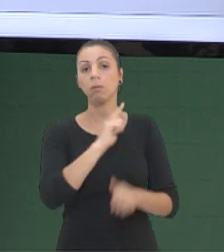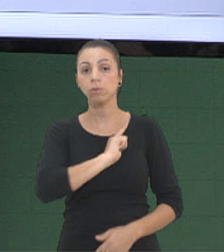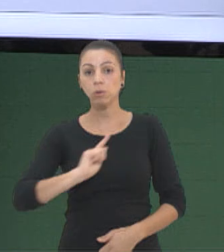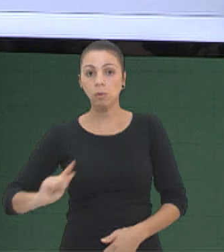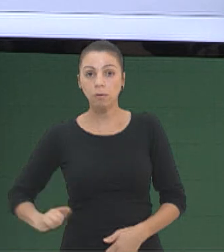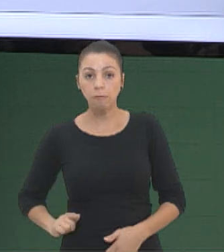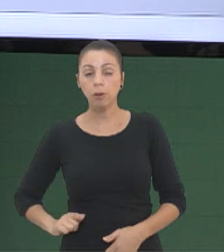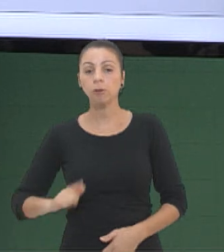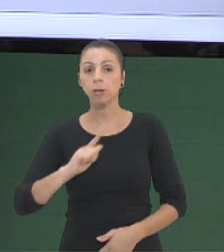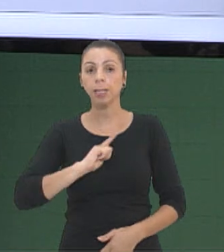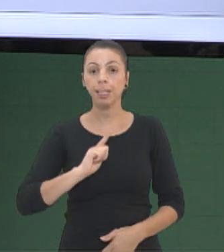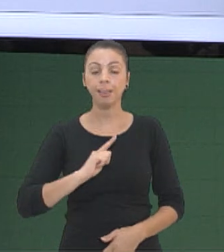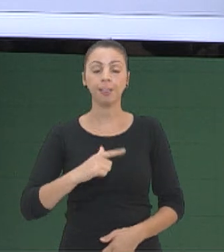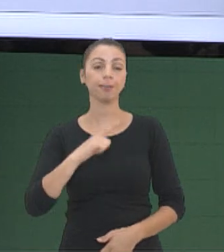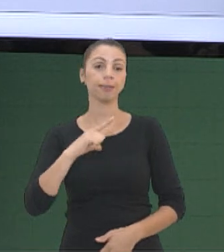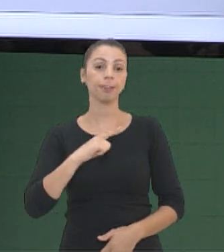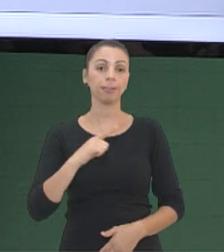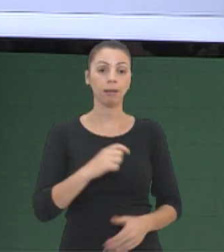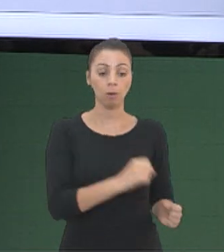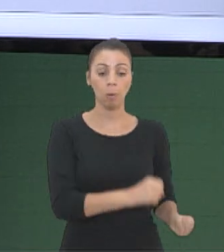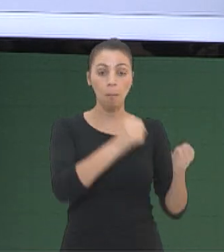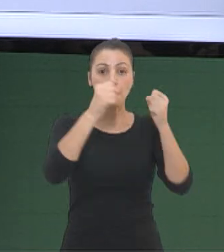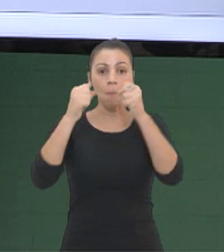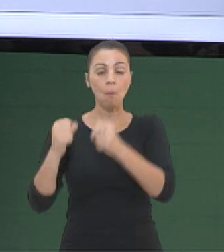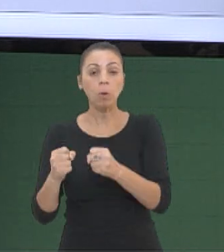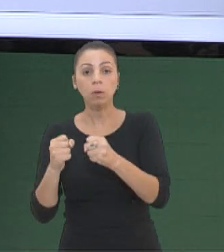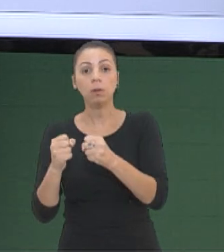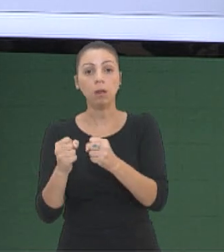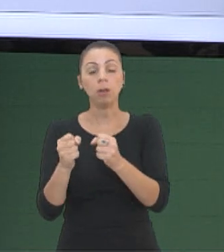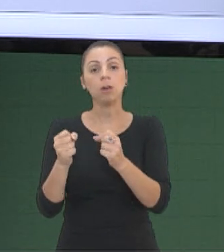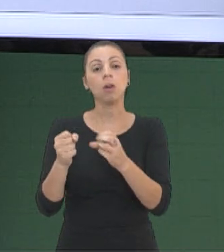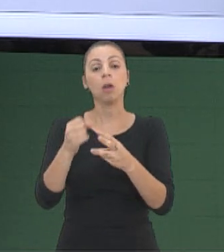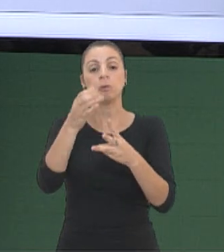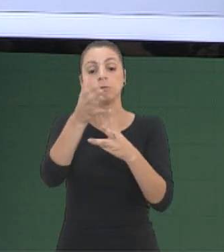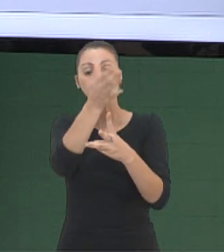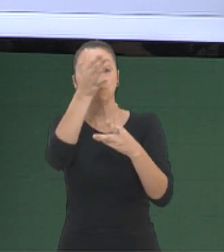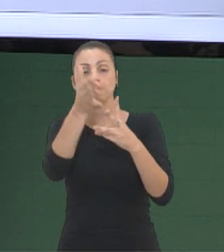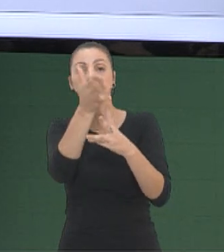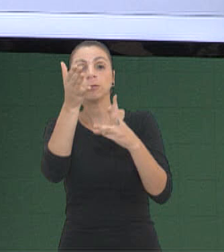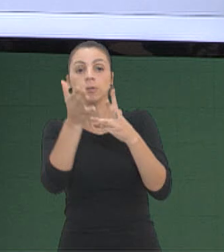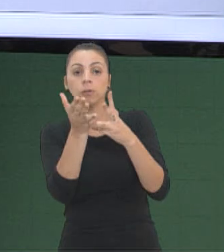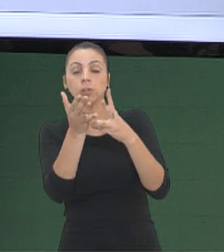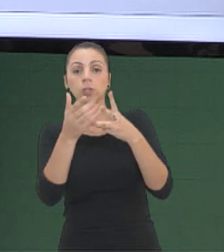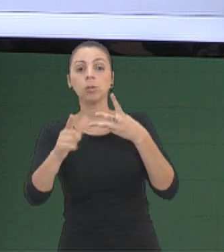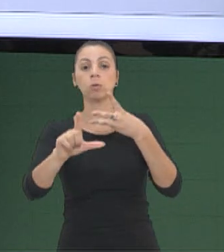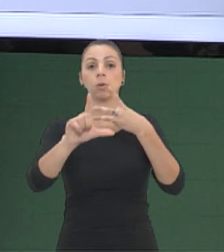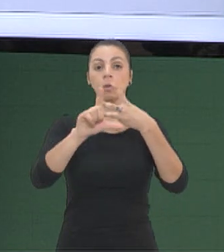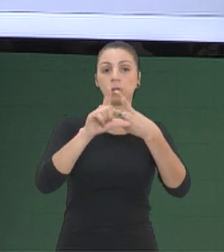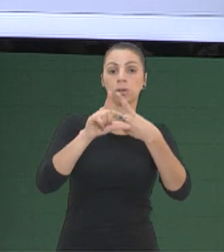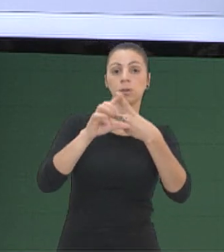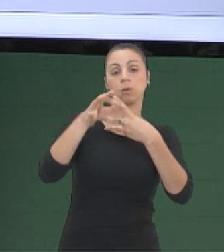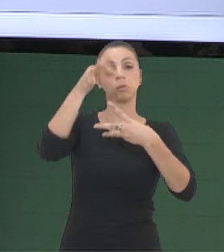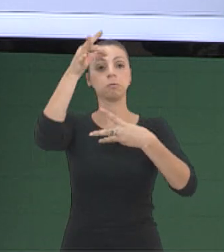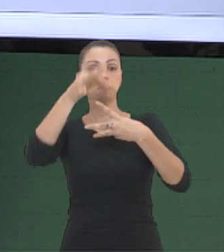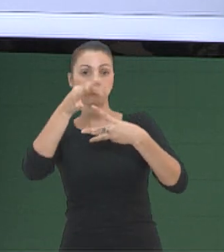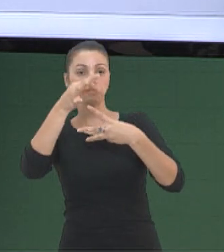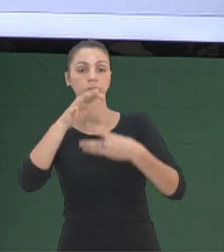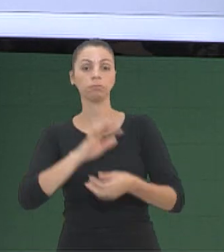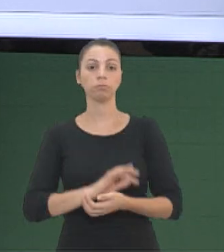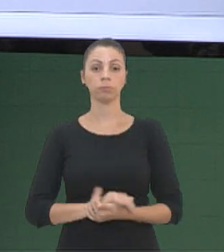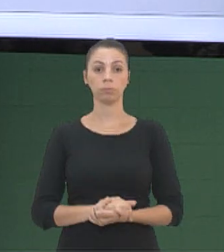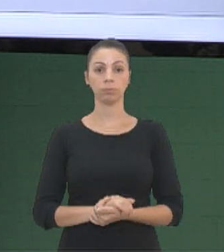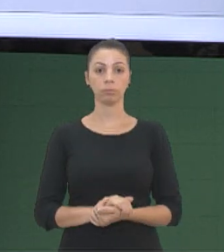seus poderes absolutos e autoritários divididos agora com o legislativo e com o judiciário.